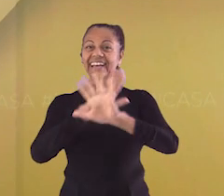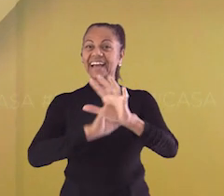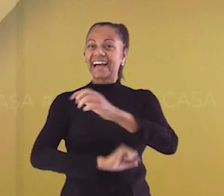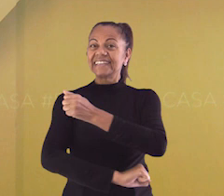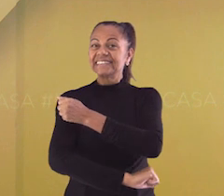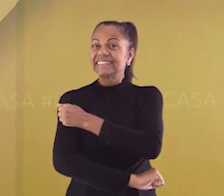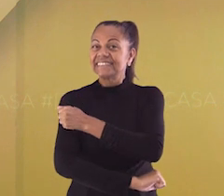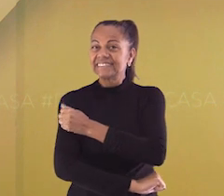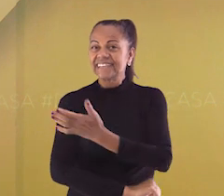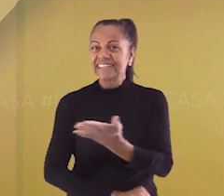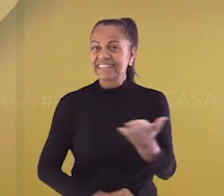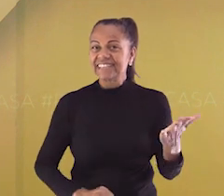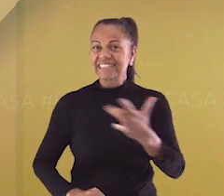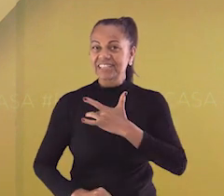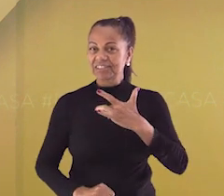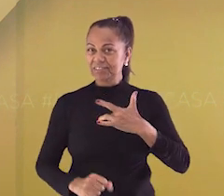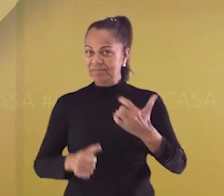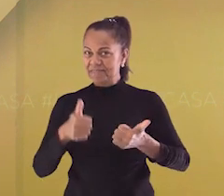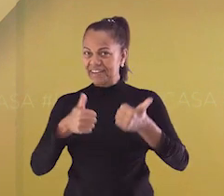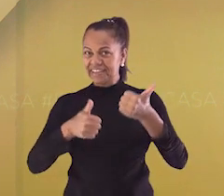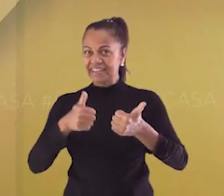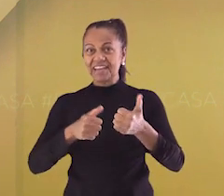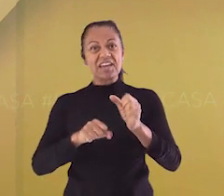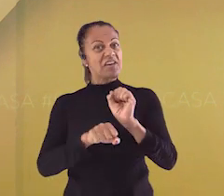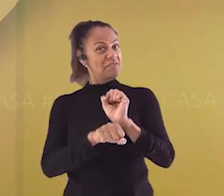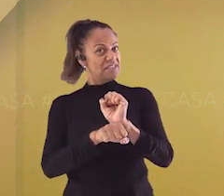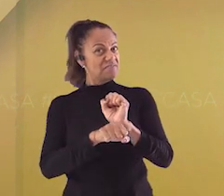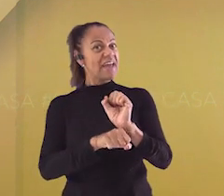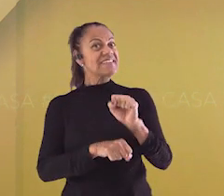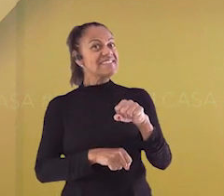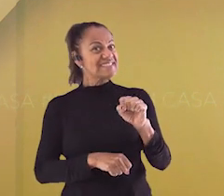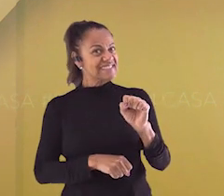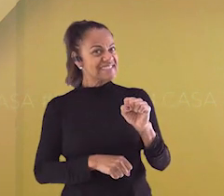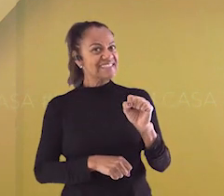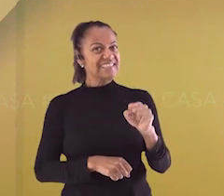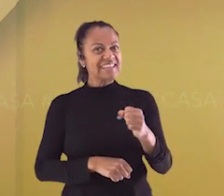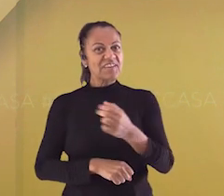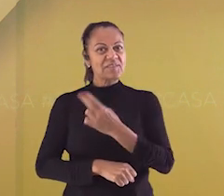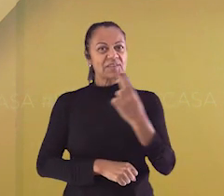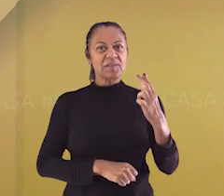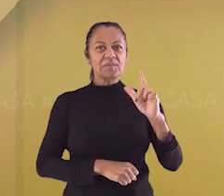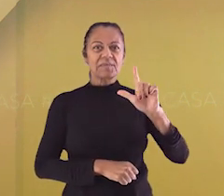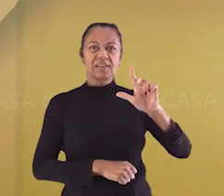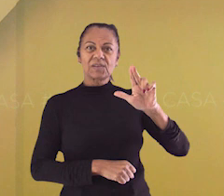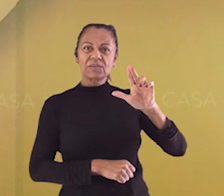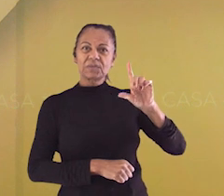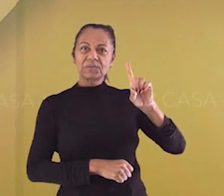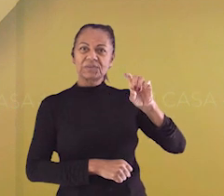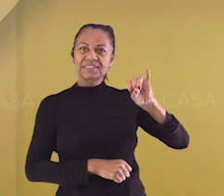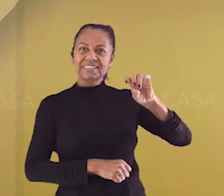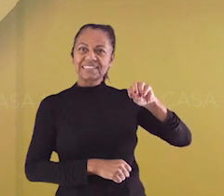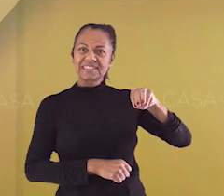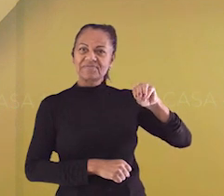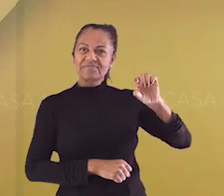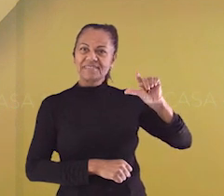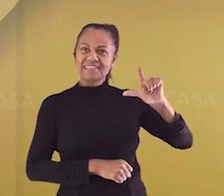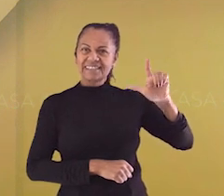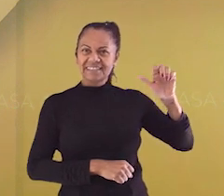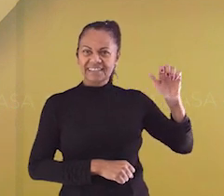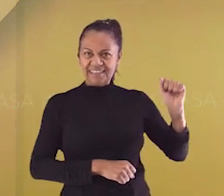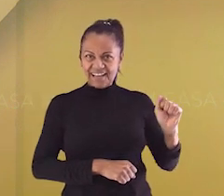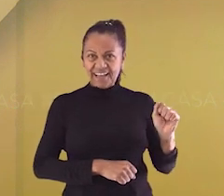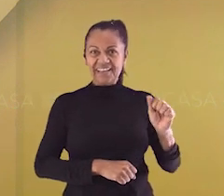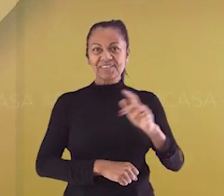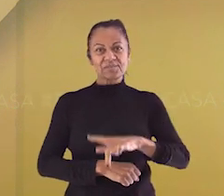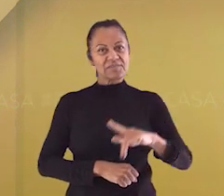Olá, estudantes! Tudo bem com vocês? Eu espero que sim! O meu nome é Ludmila e eu sou professora de Ciências do